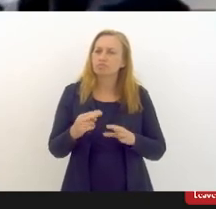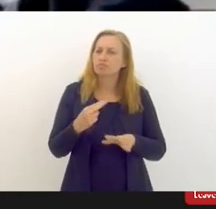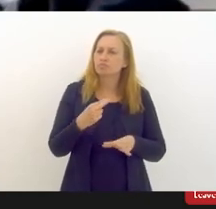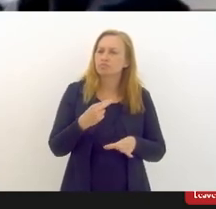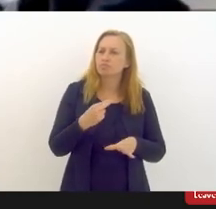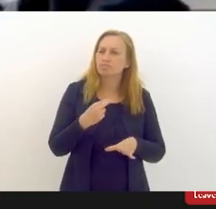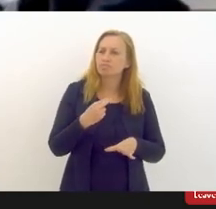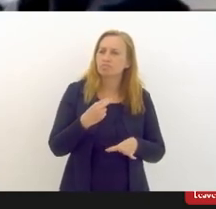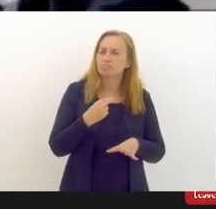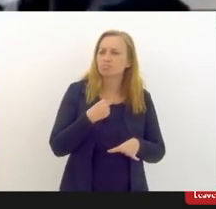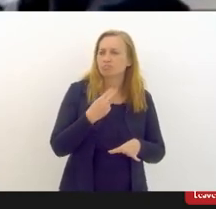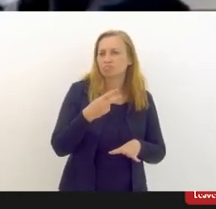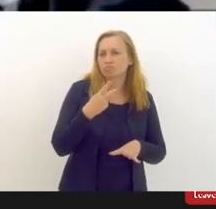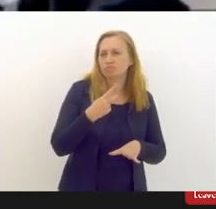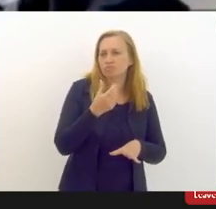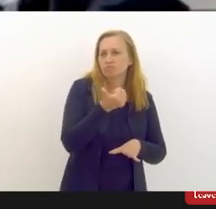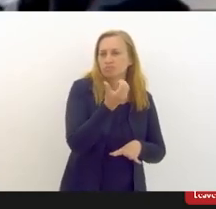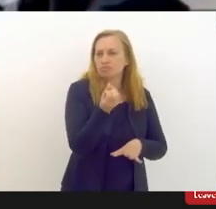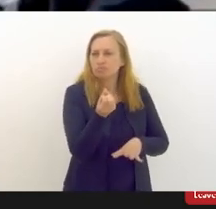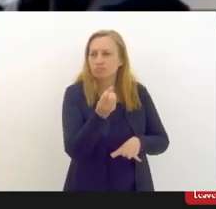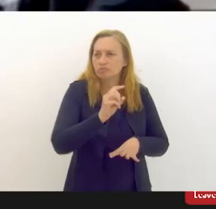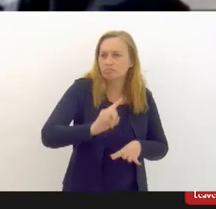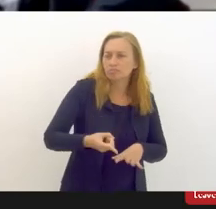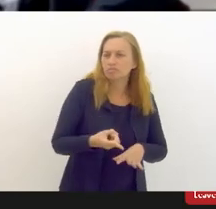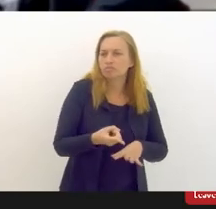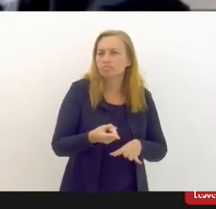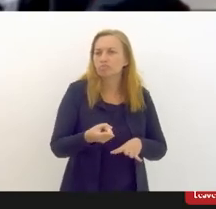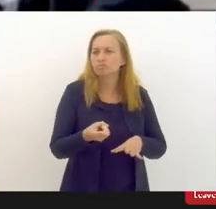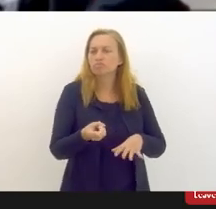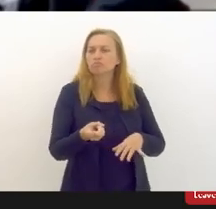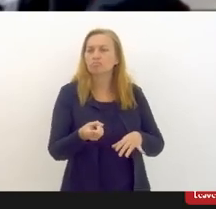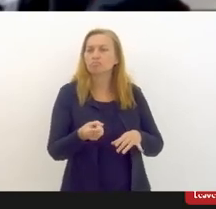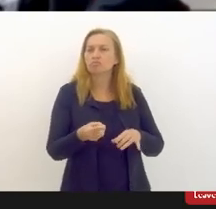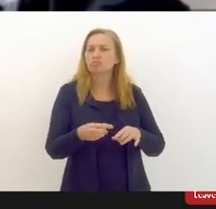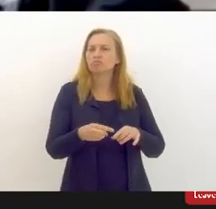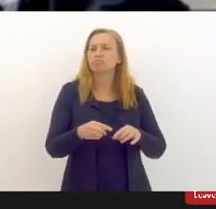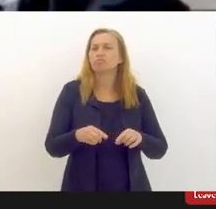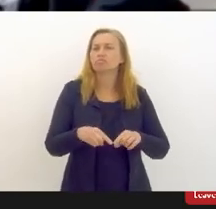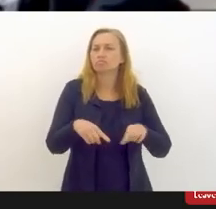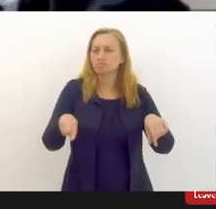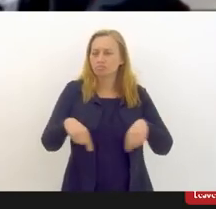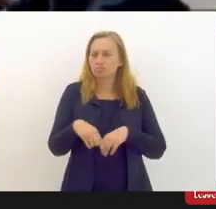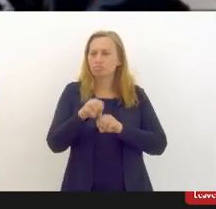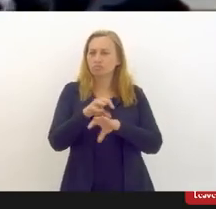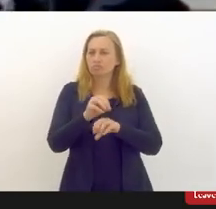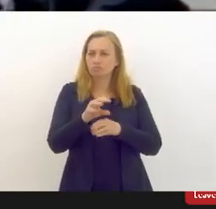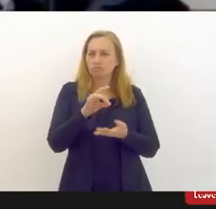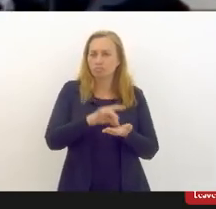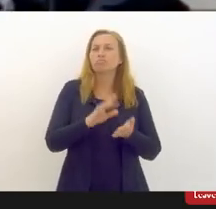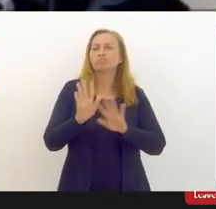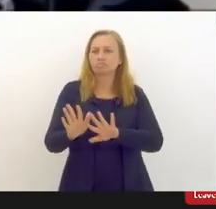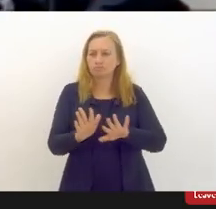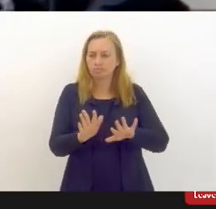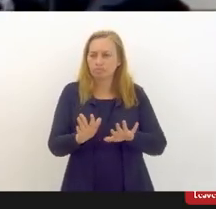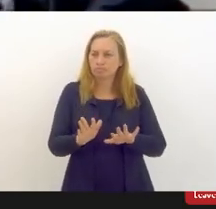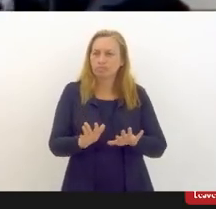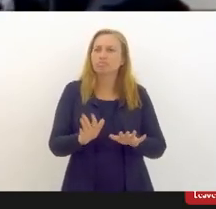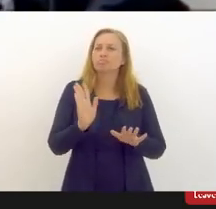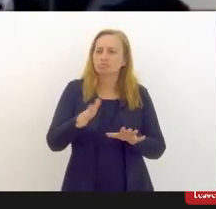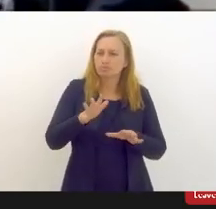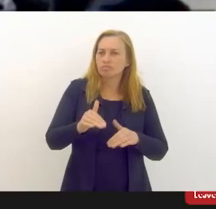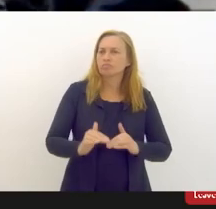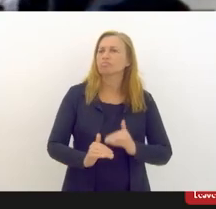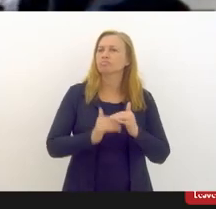considerar 16 mil como turmas reais. Tempos. Tá? Efeito da alocação. Então, mas nós já